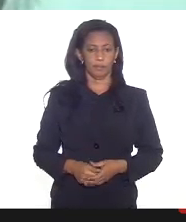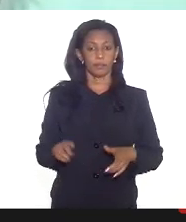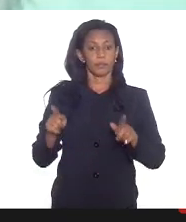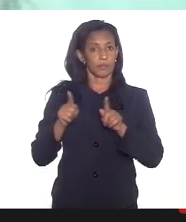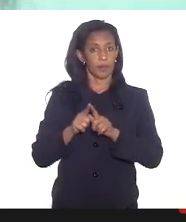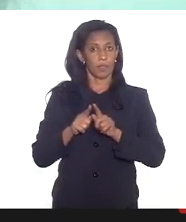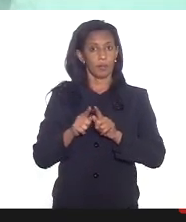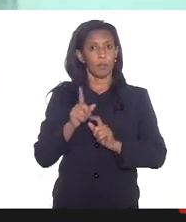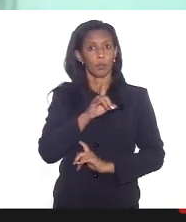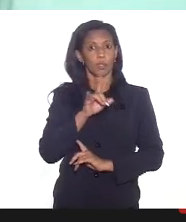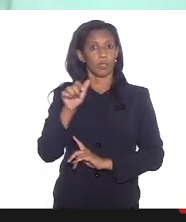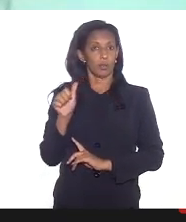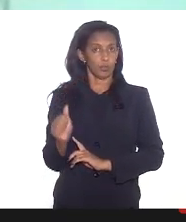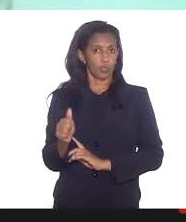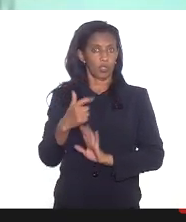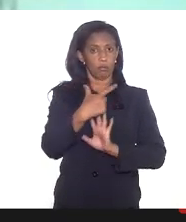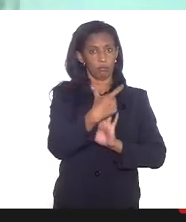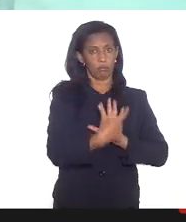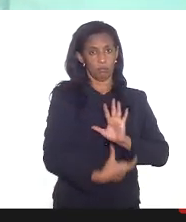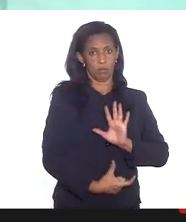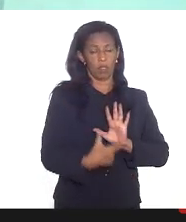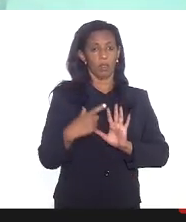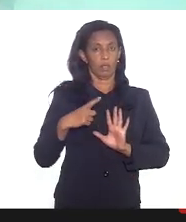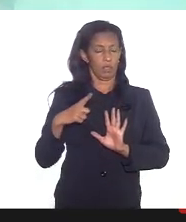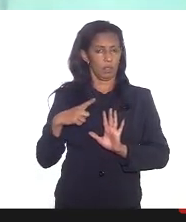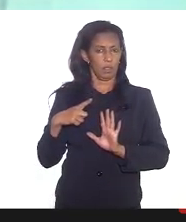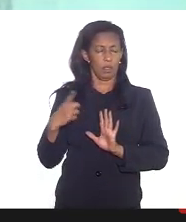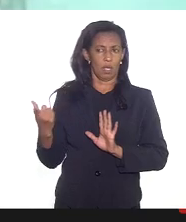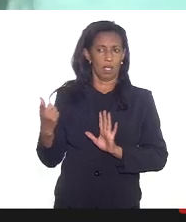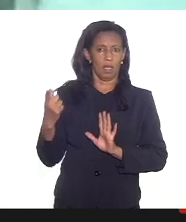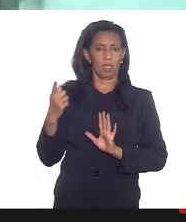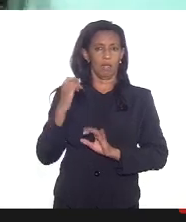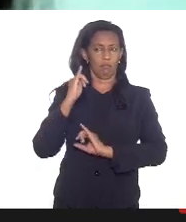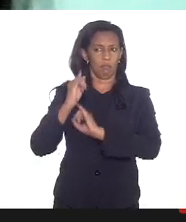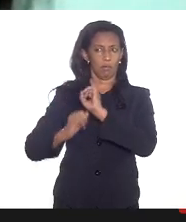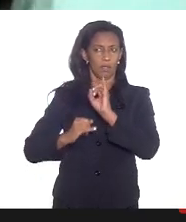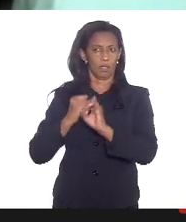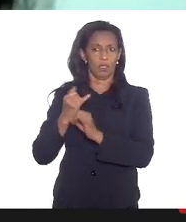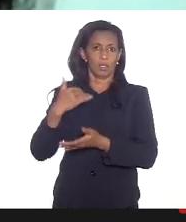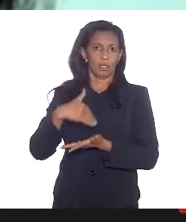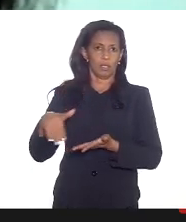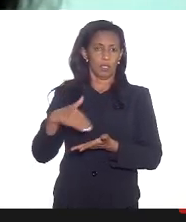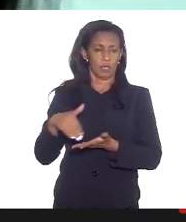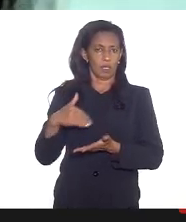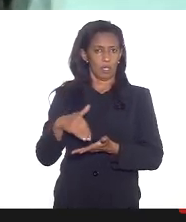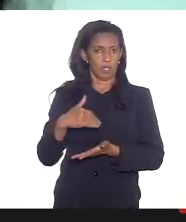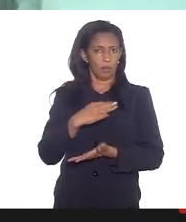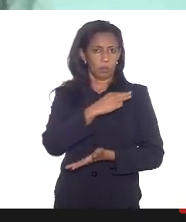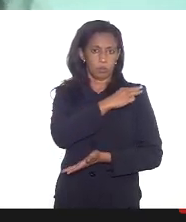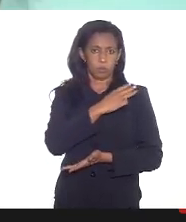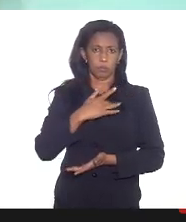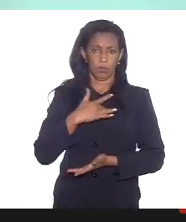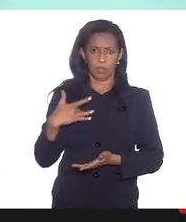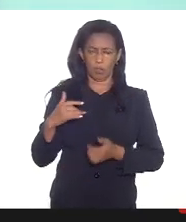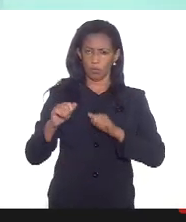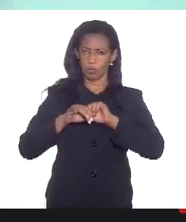relação ao calendário existe o calendário disponível nas redes sociais da Secretaria Municipal de Saúde